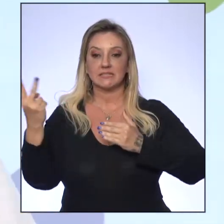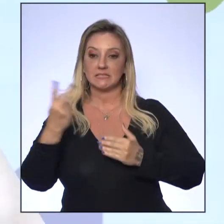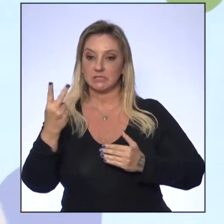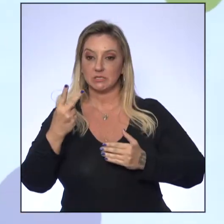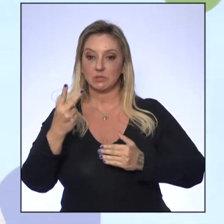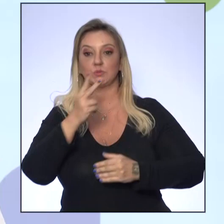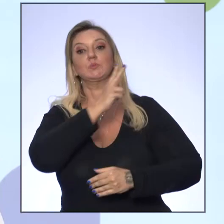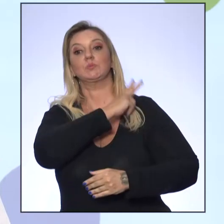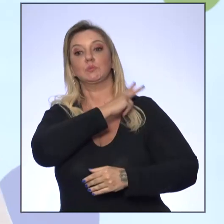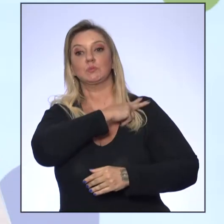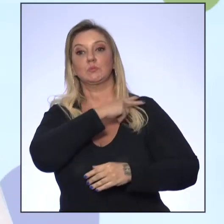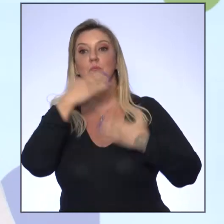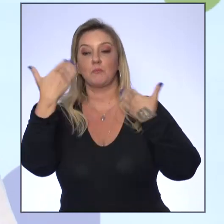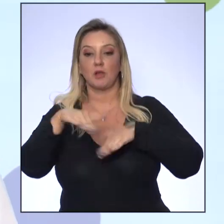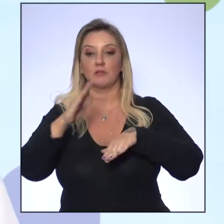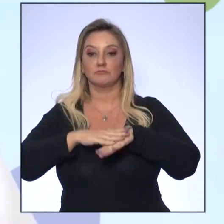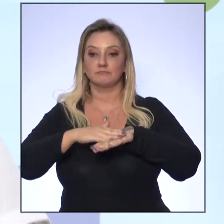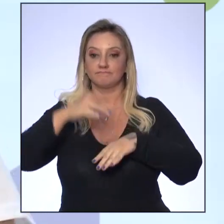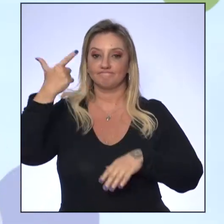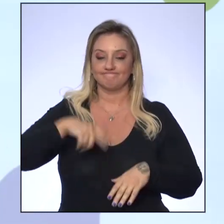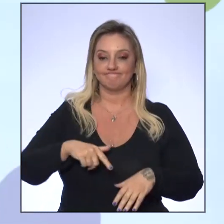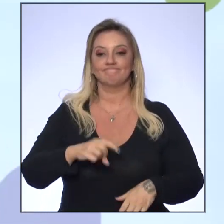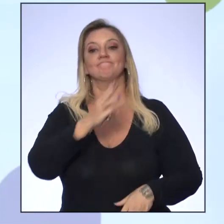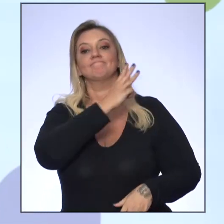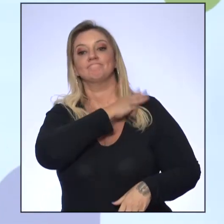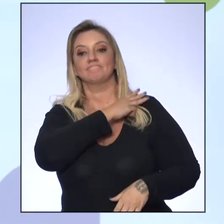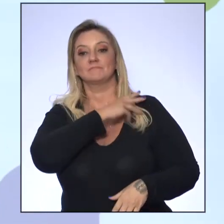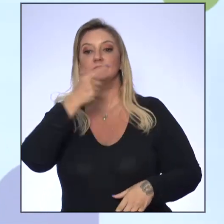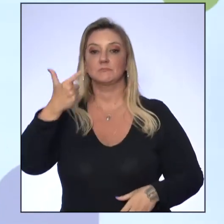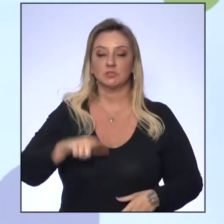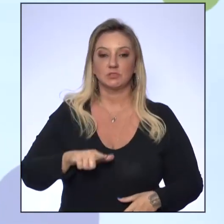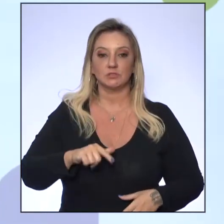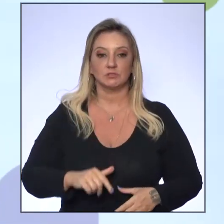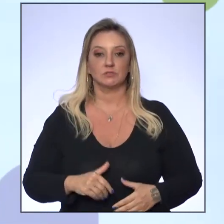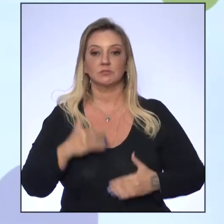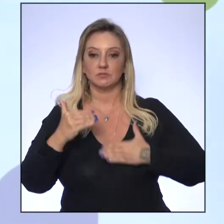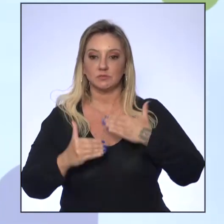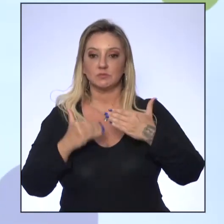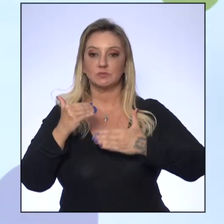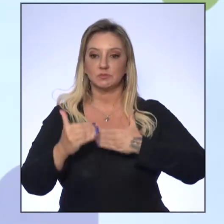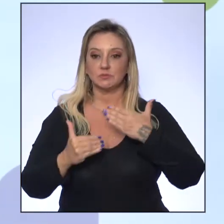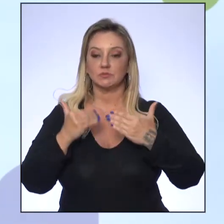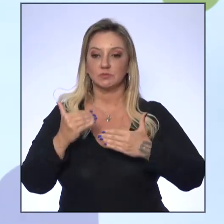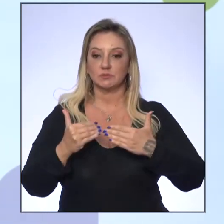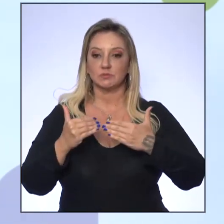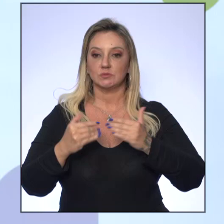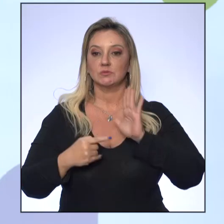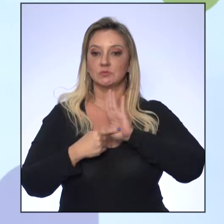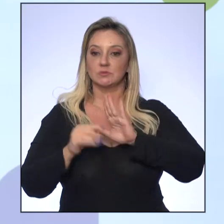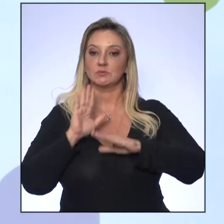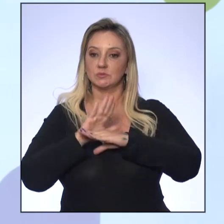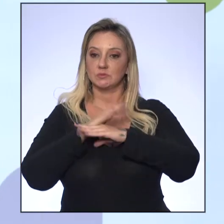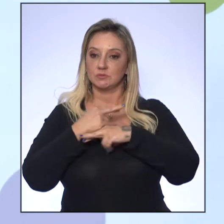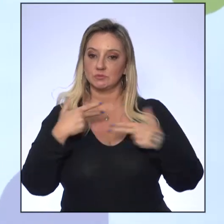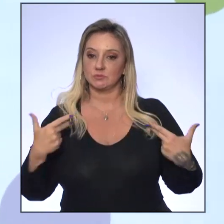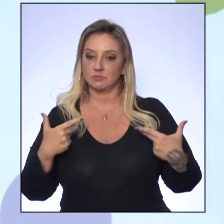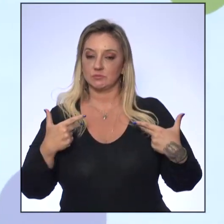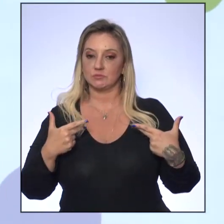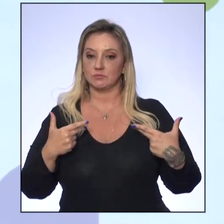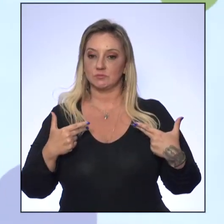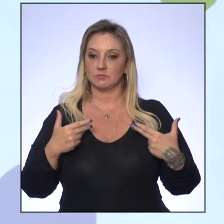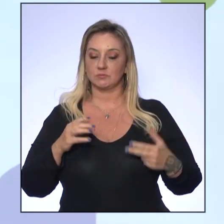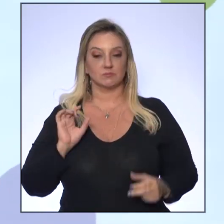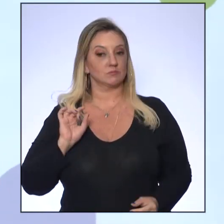poder fazer essa prova de novo. Quando estiver no terceiro, de novo. E essas provas vão te trazer benefícios,